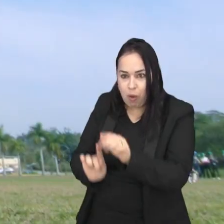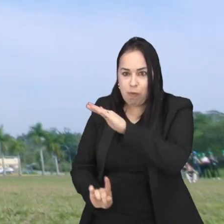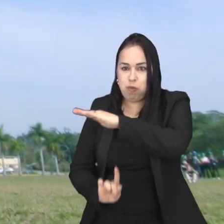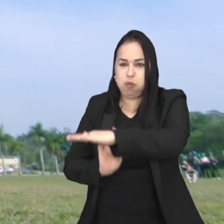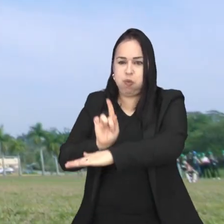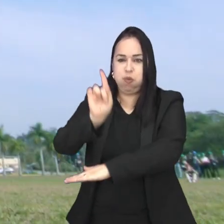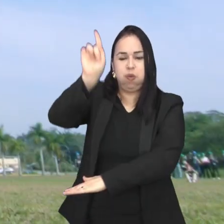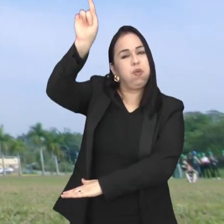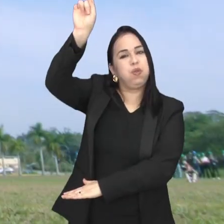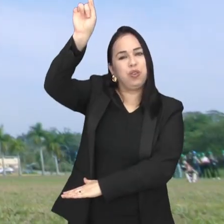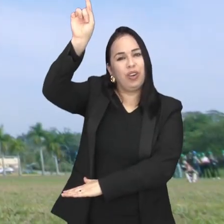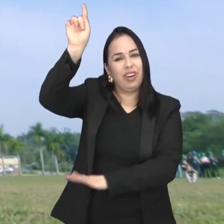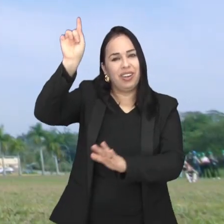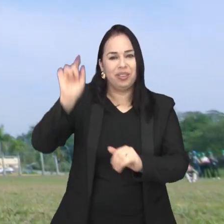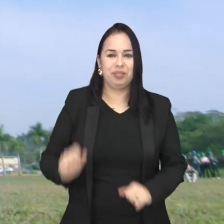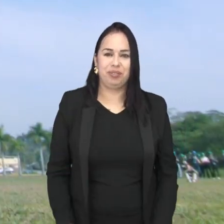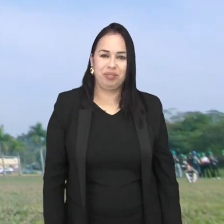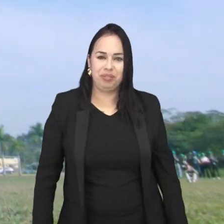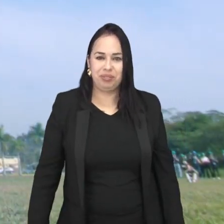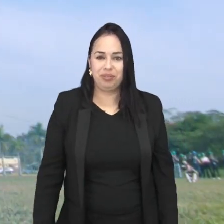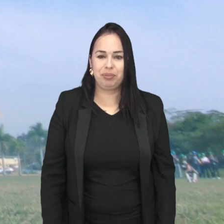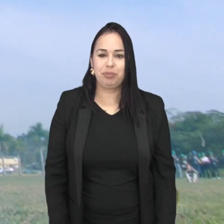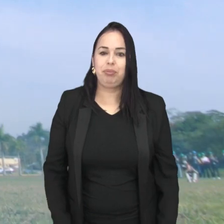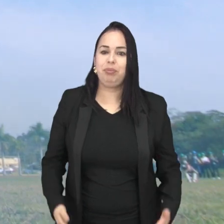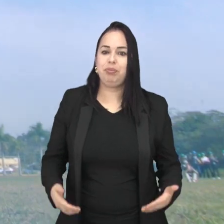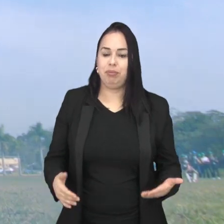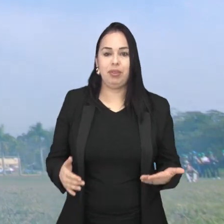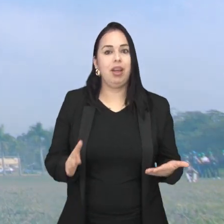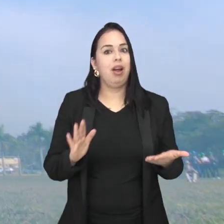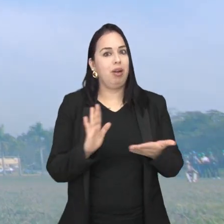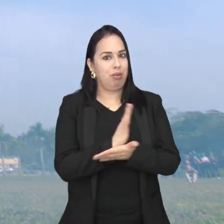ok. Ignição, ok.